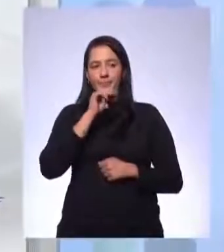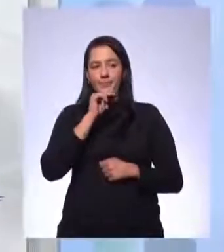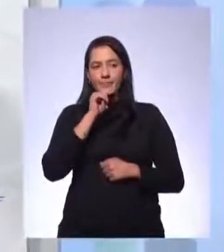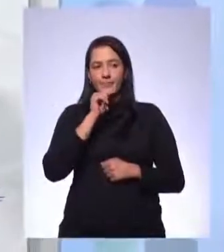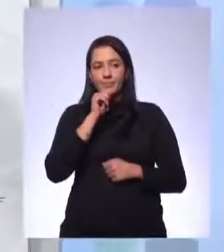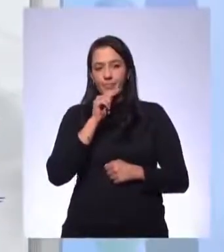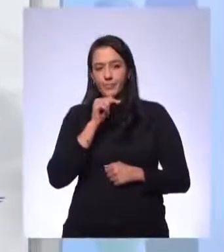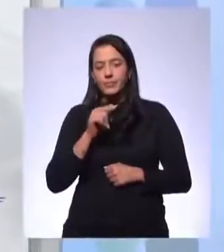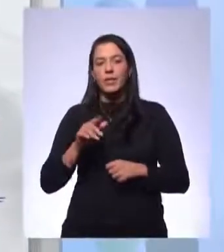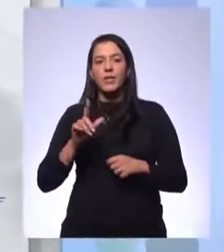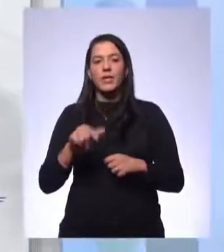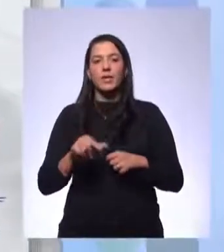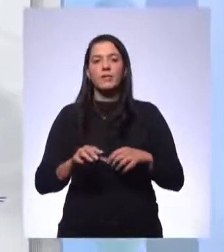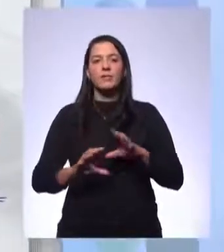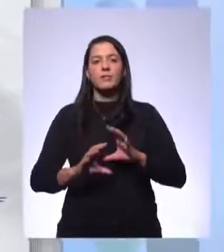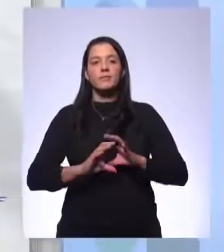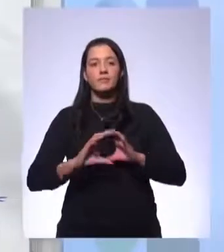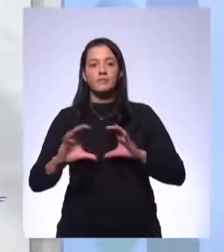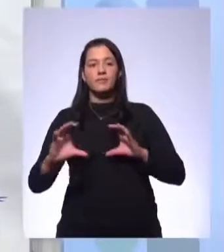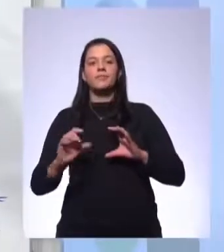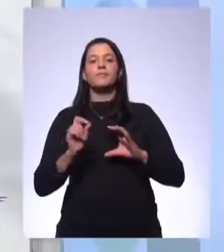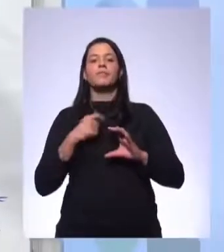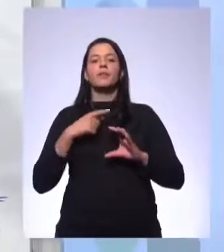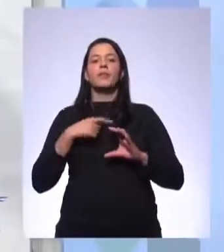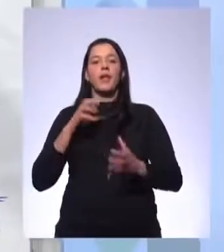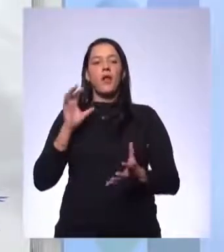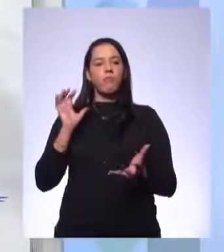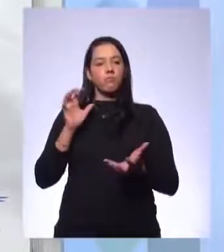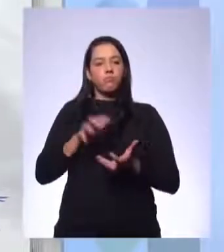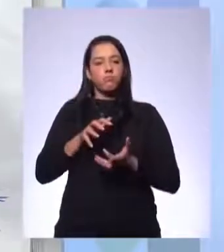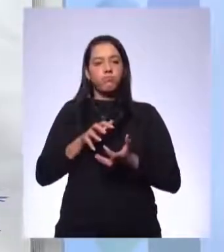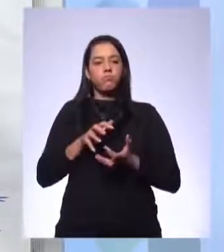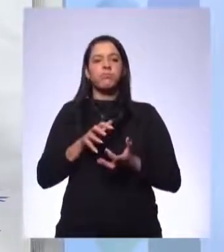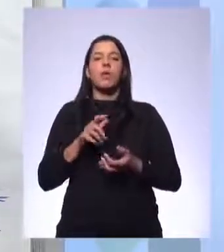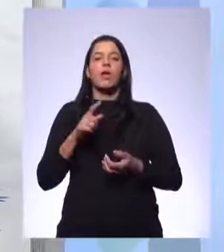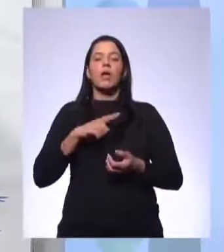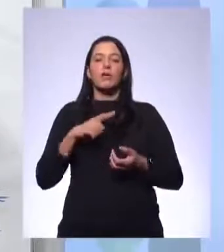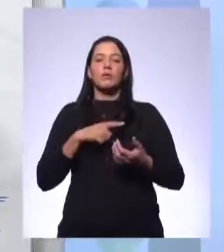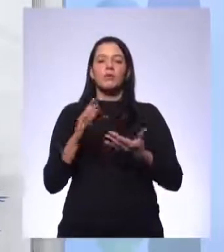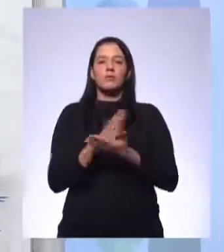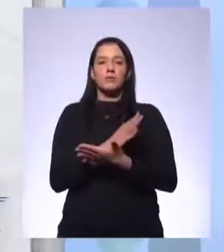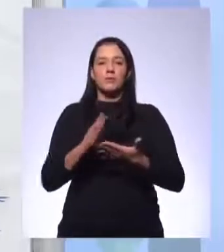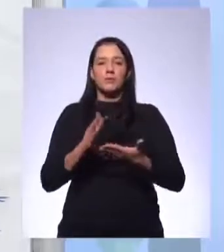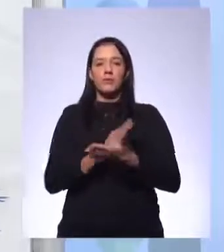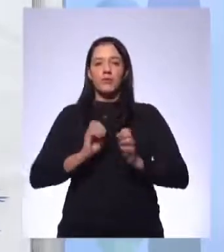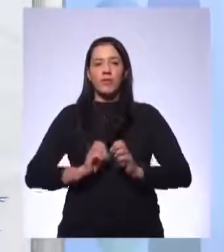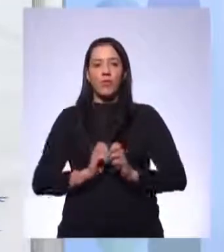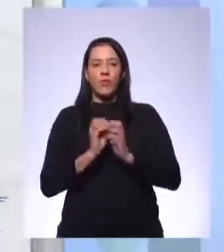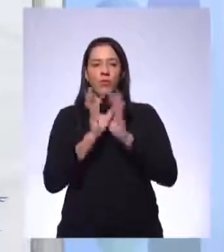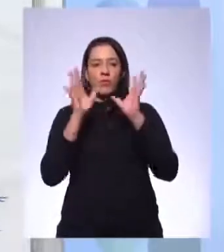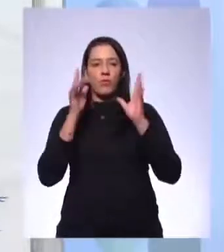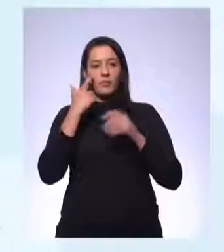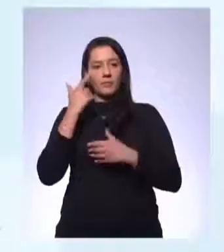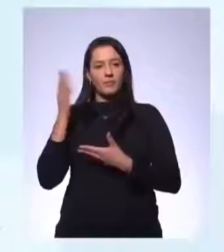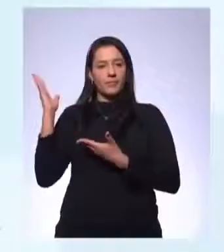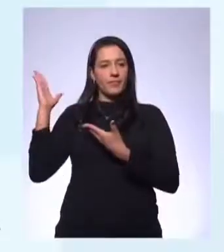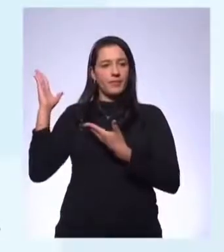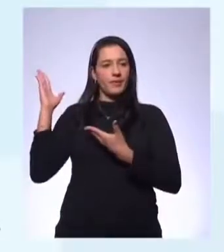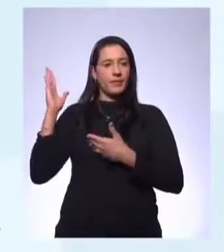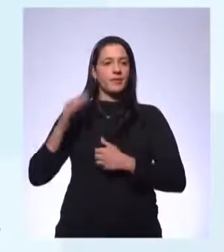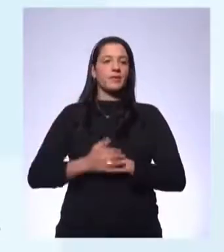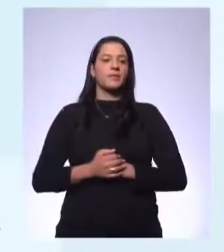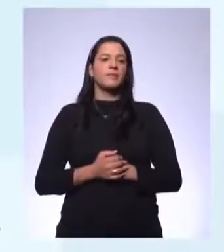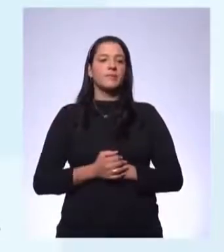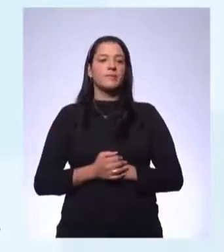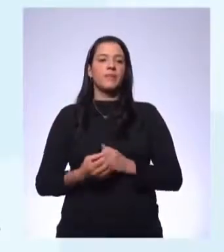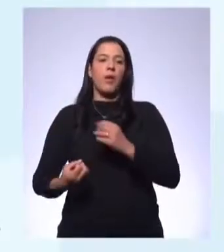lençol subterrâneo com alta temperatura e aumenta muito a pressão, às vezes, ou por vezes, ela vaza que nem nesse slide aí, olha só.